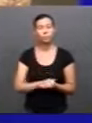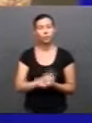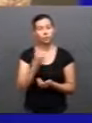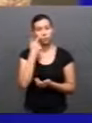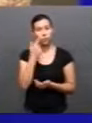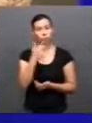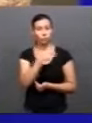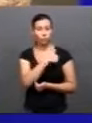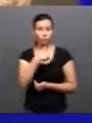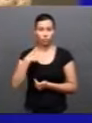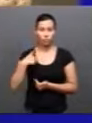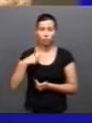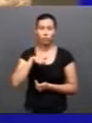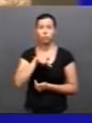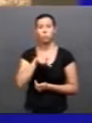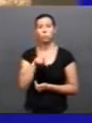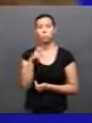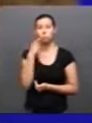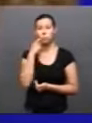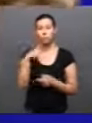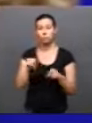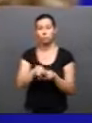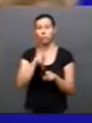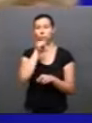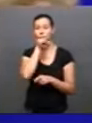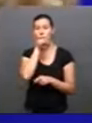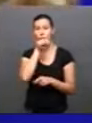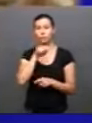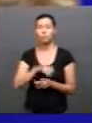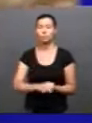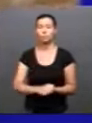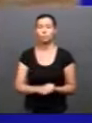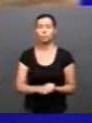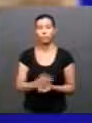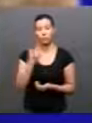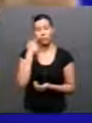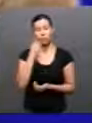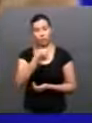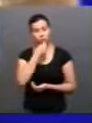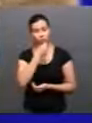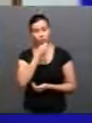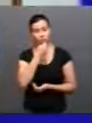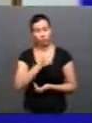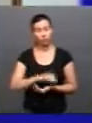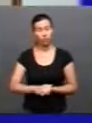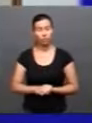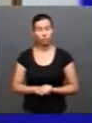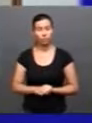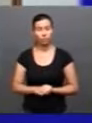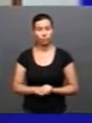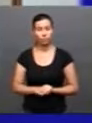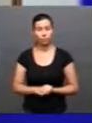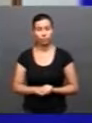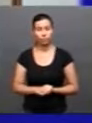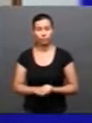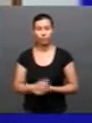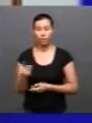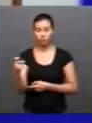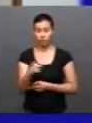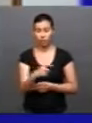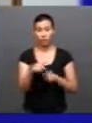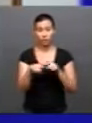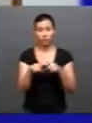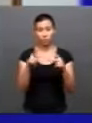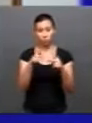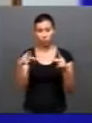de peixes e aves ornamentais. Entenda melhor na entrevista a seguir. É uma fonte nobre de proteína